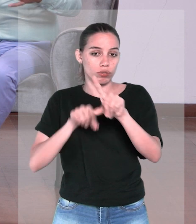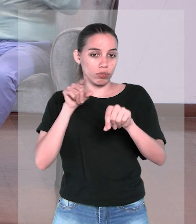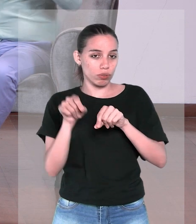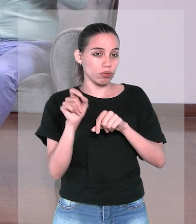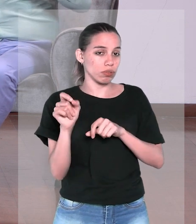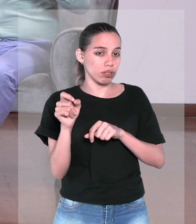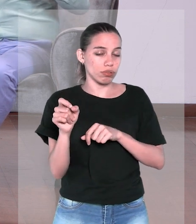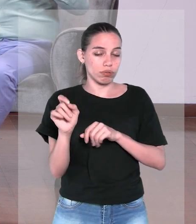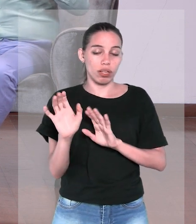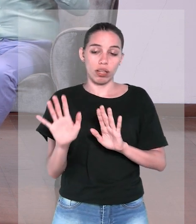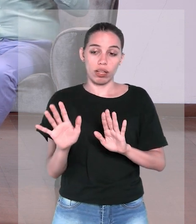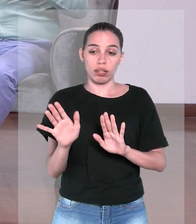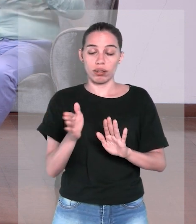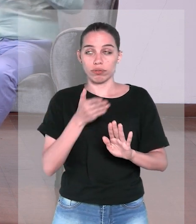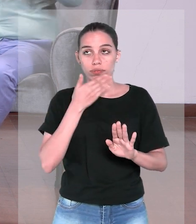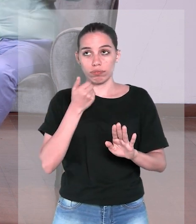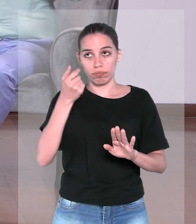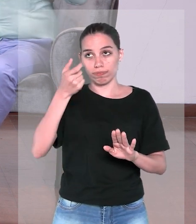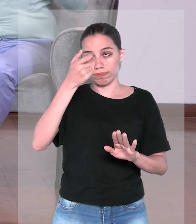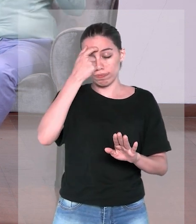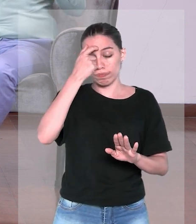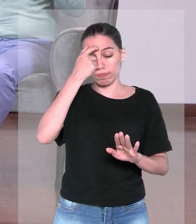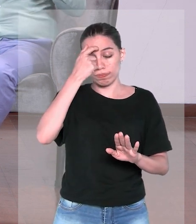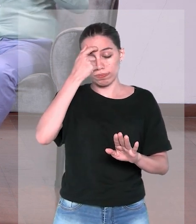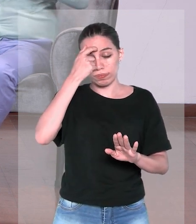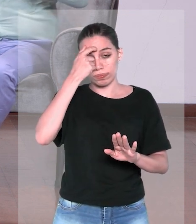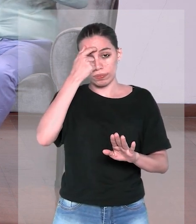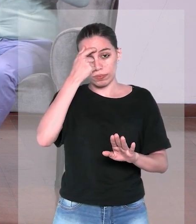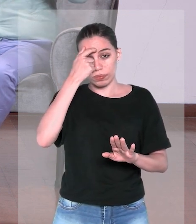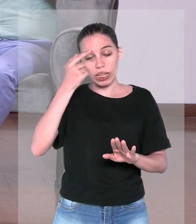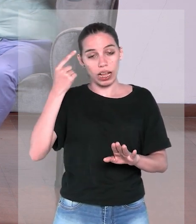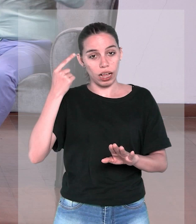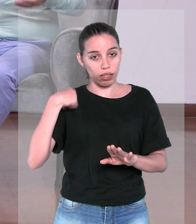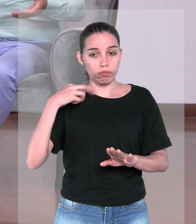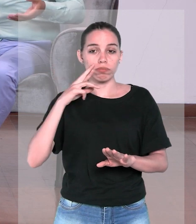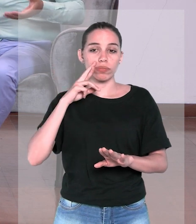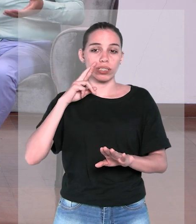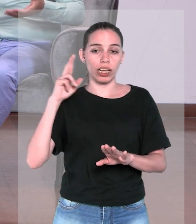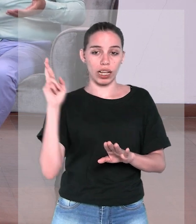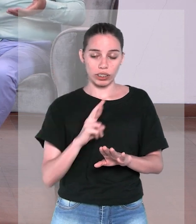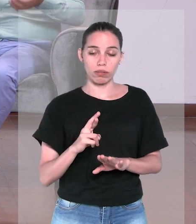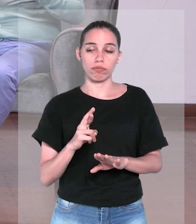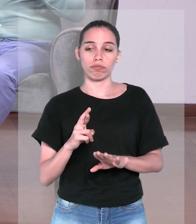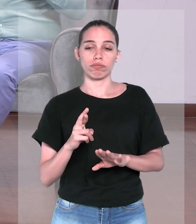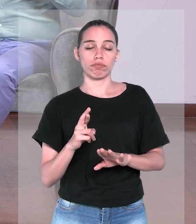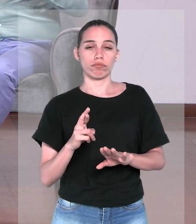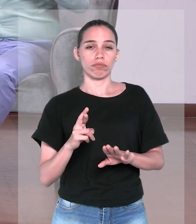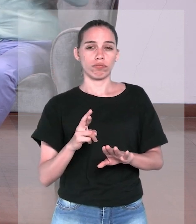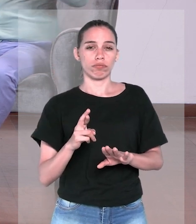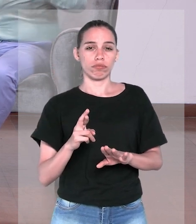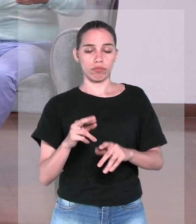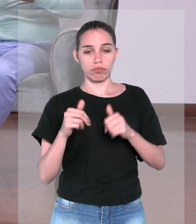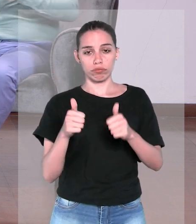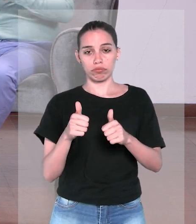adoecida. E essa geração adoecida ela não conseguiu entender quais são as possibilidades de estratégia. Qual é a